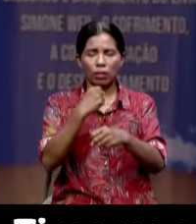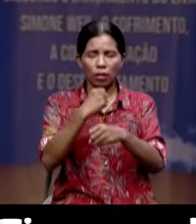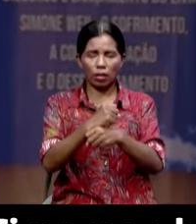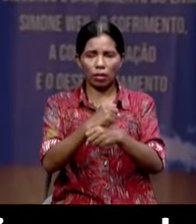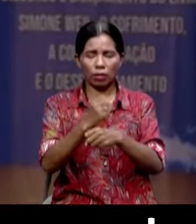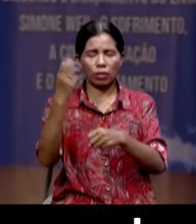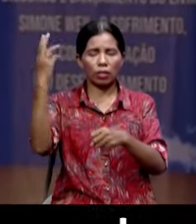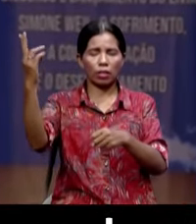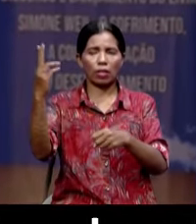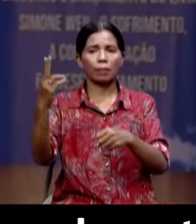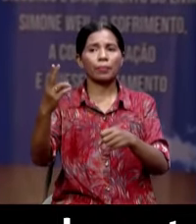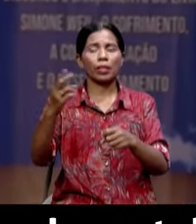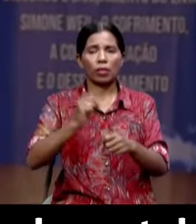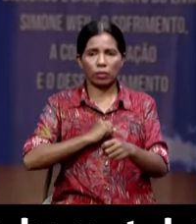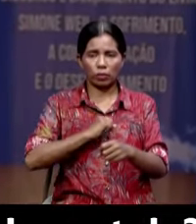cevada,